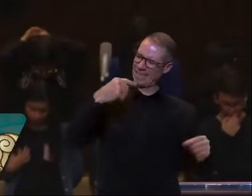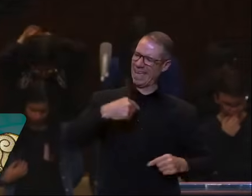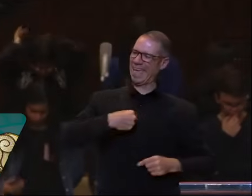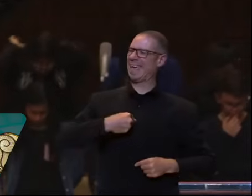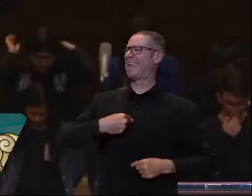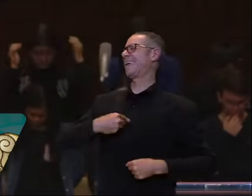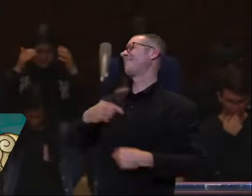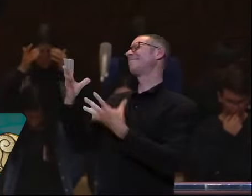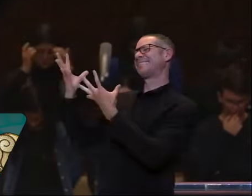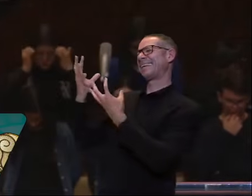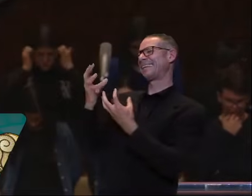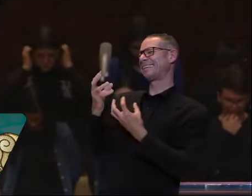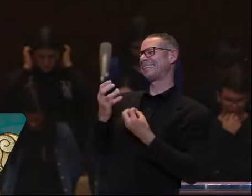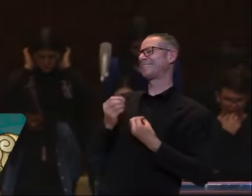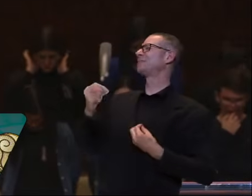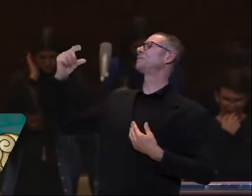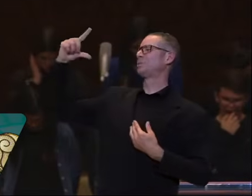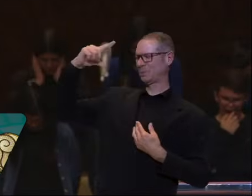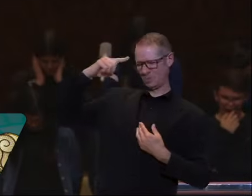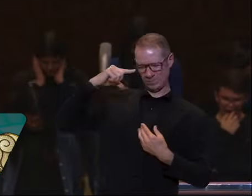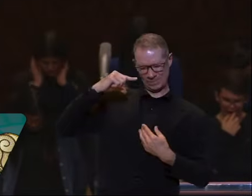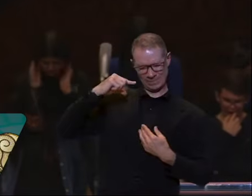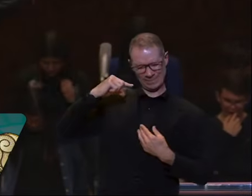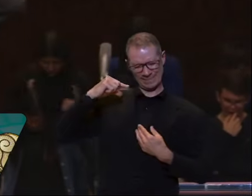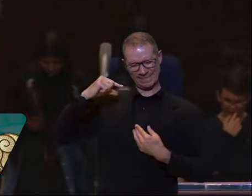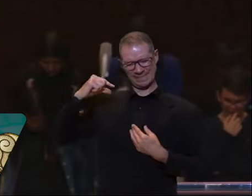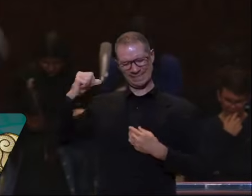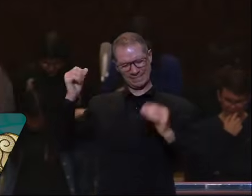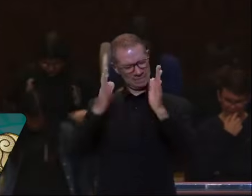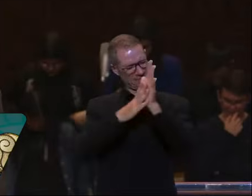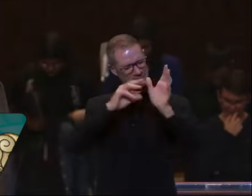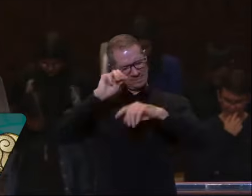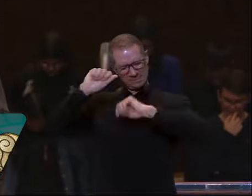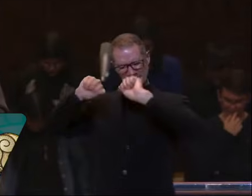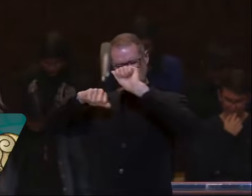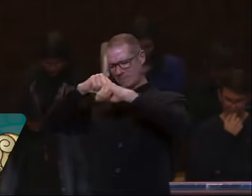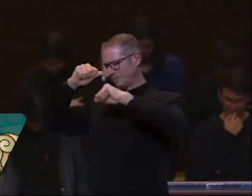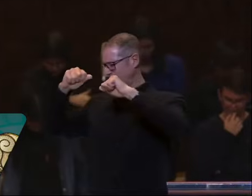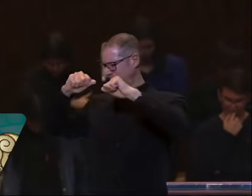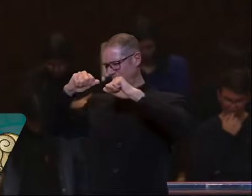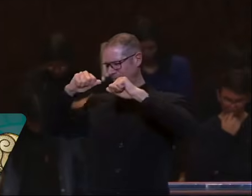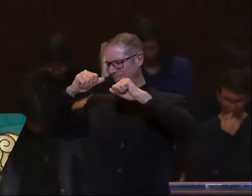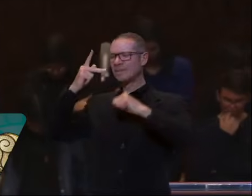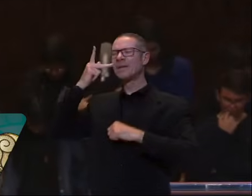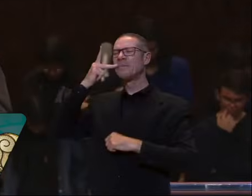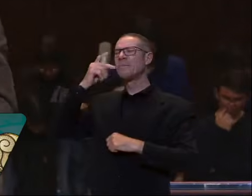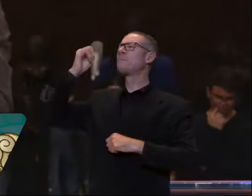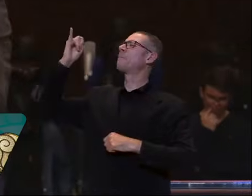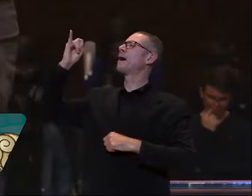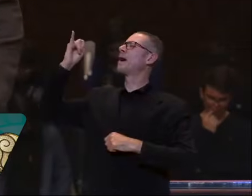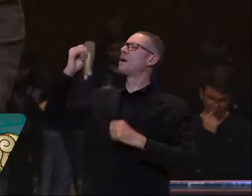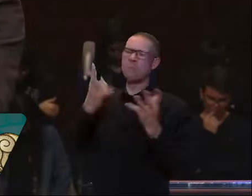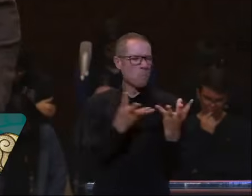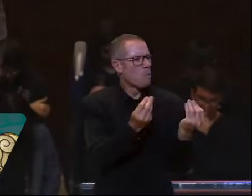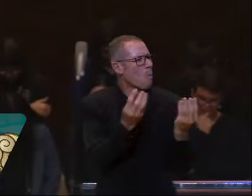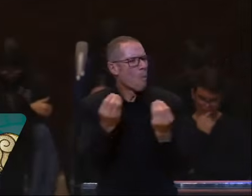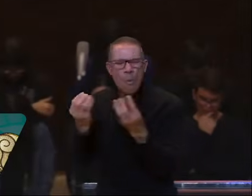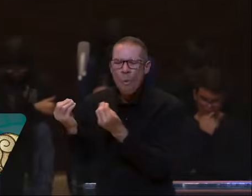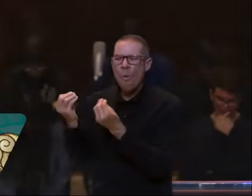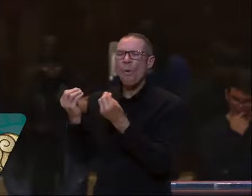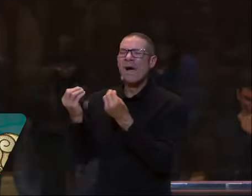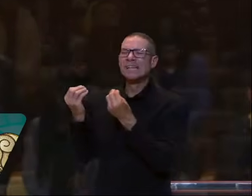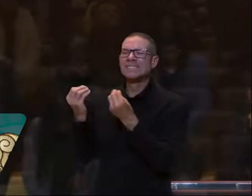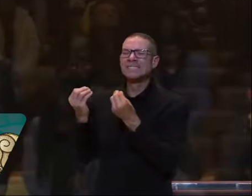aceito, eu fui escolhido, aleluia. Pai, que muitos que sentem